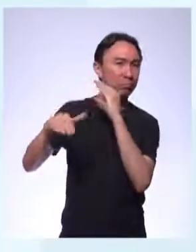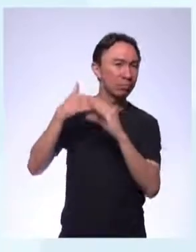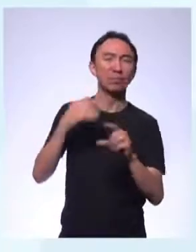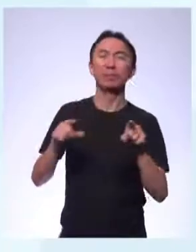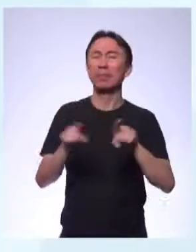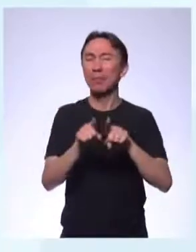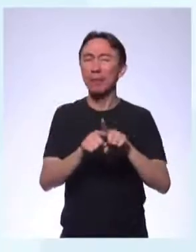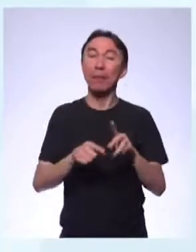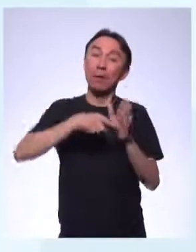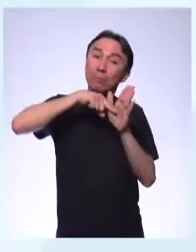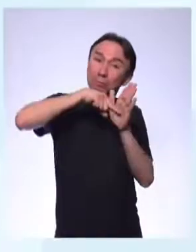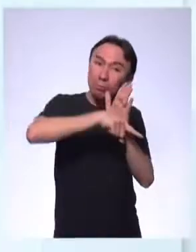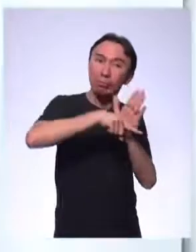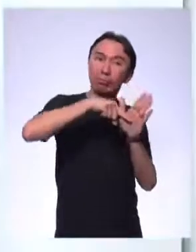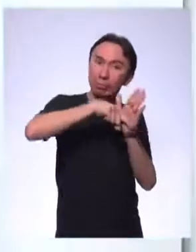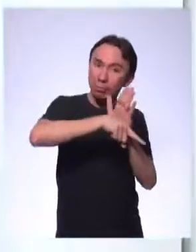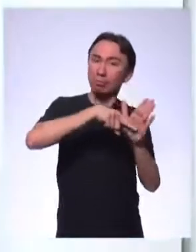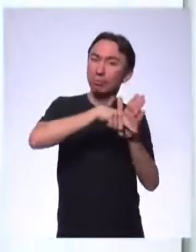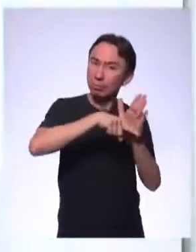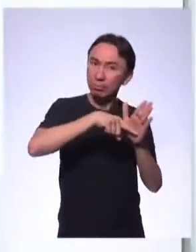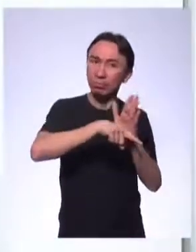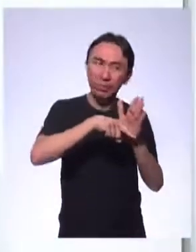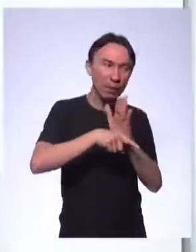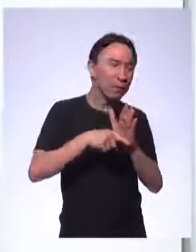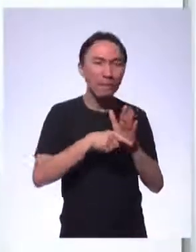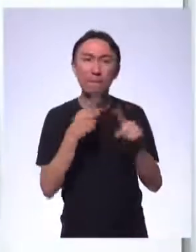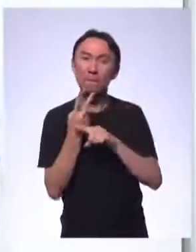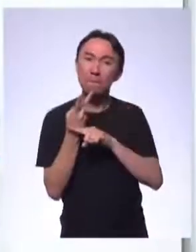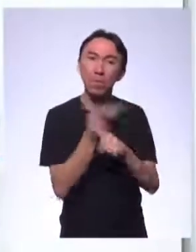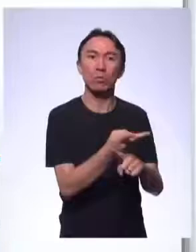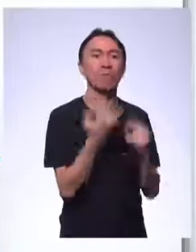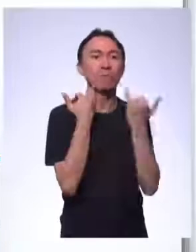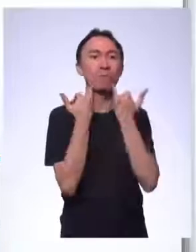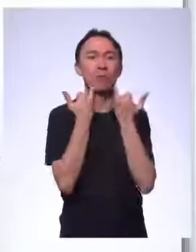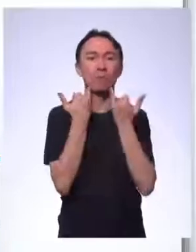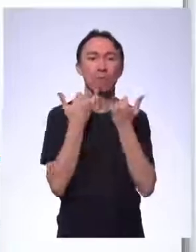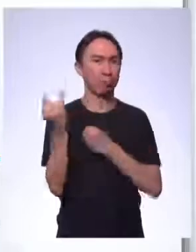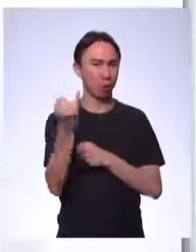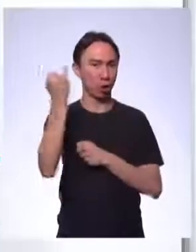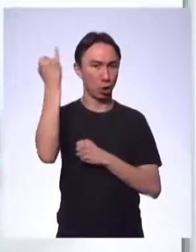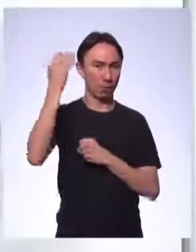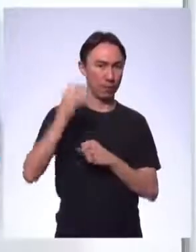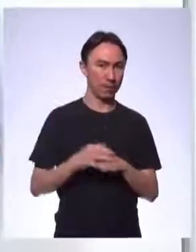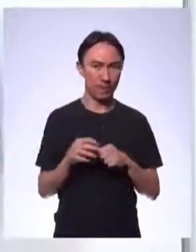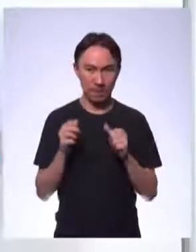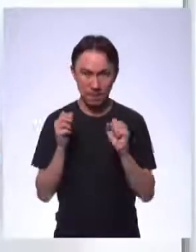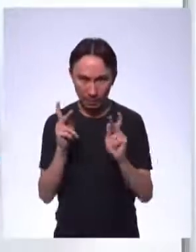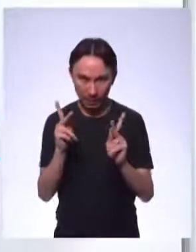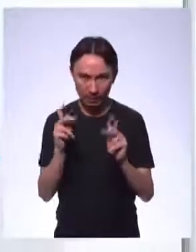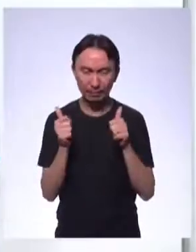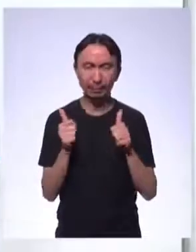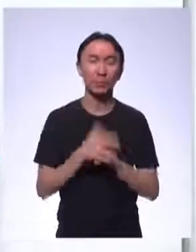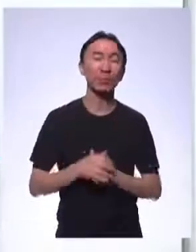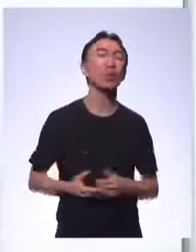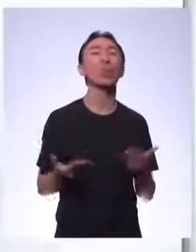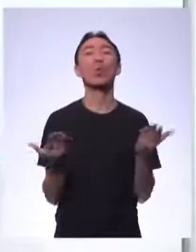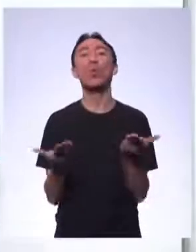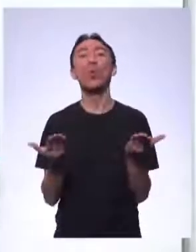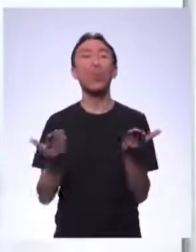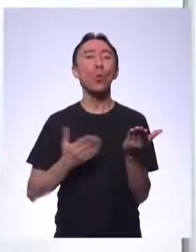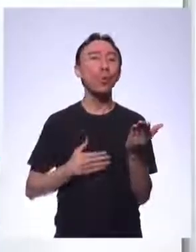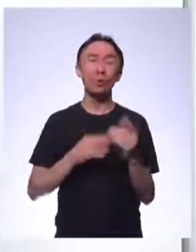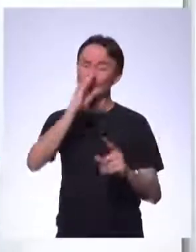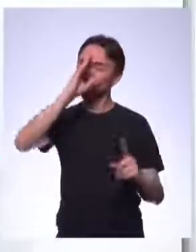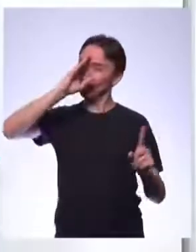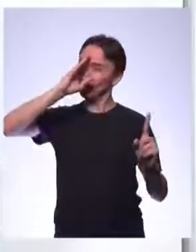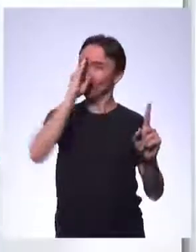fazer pesquisa, buscar informações também é extremamente importante. Bom, então o objetivo específico